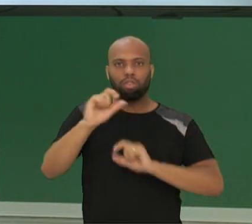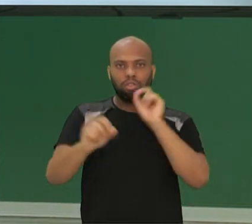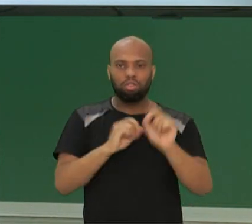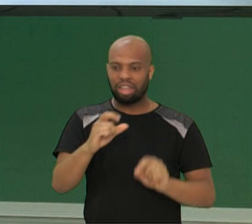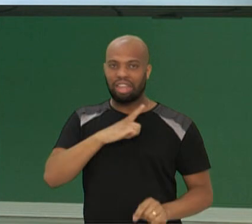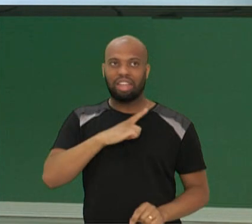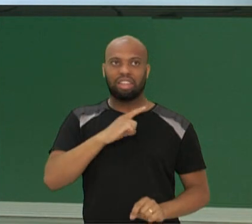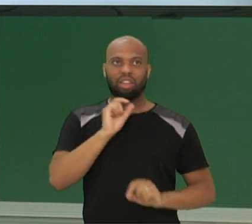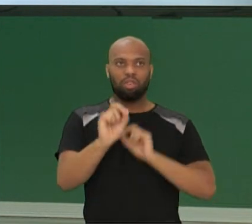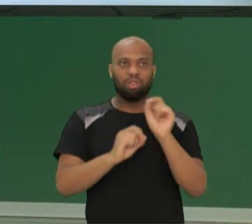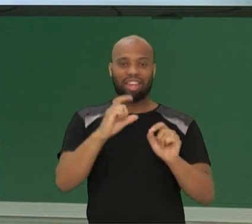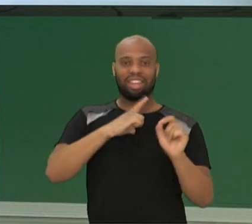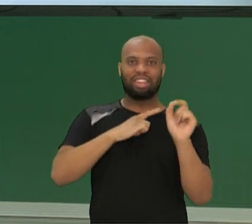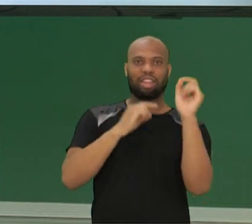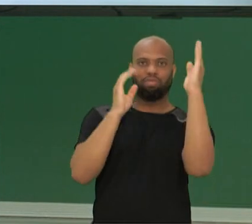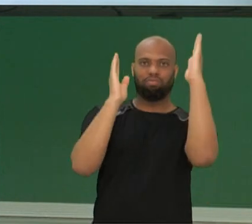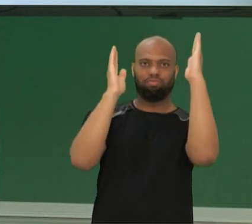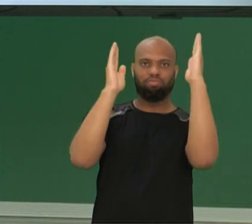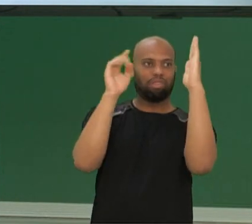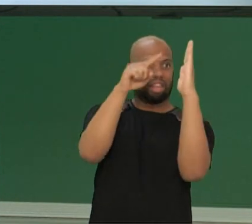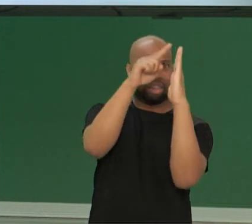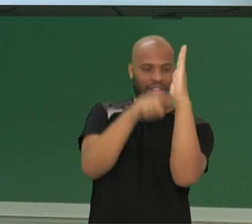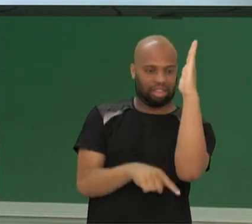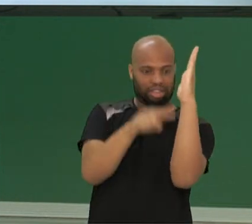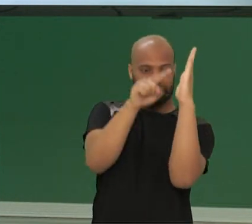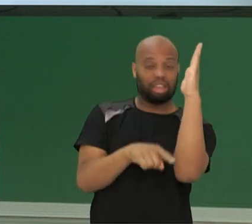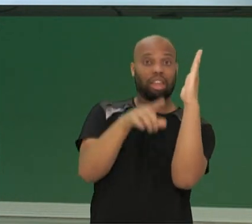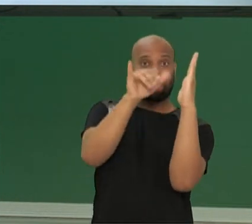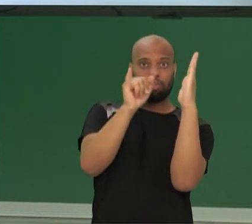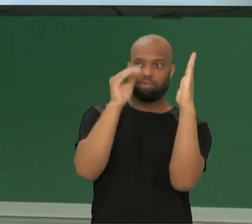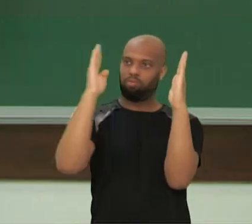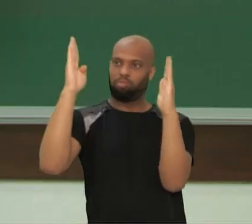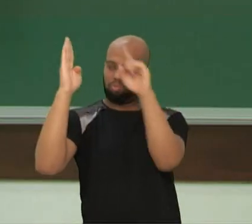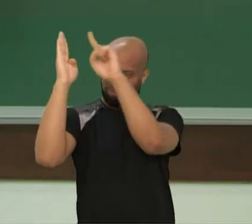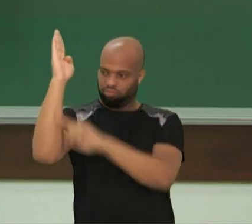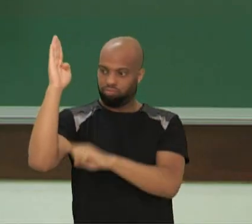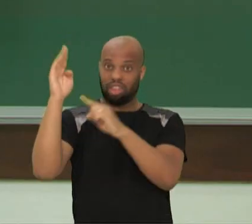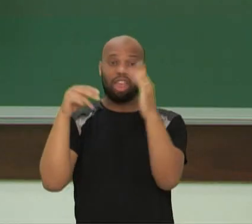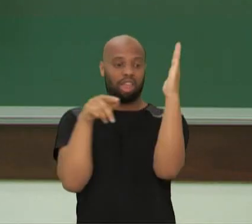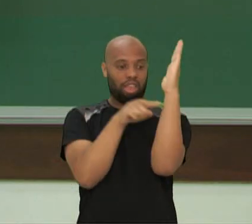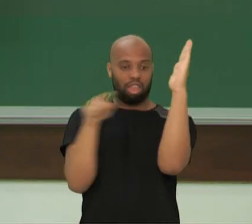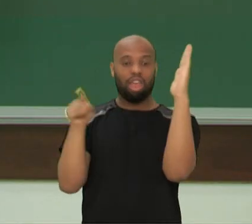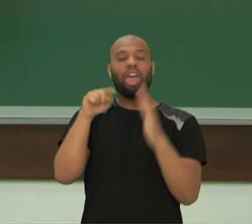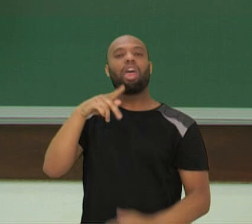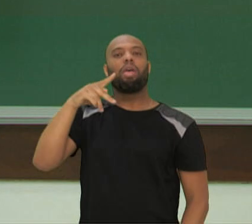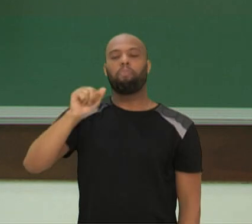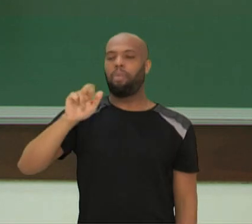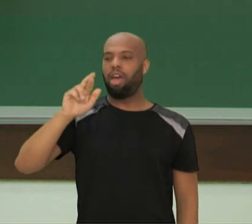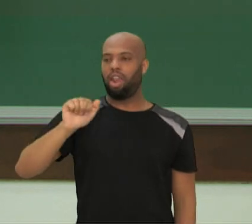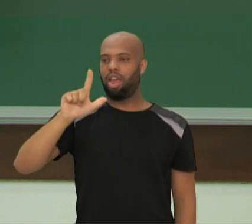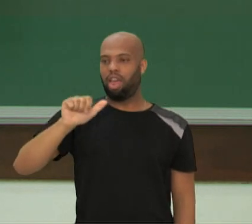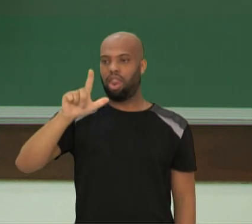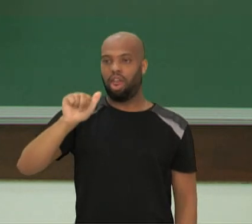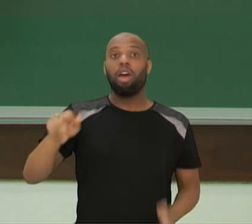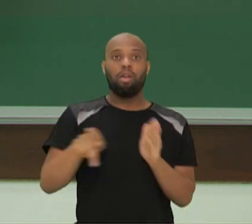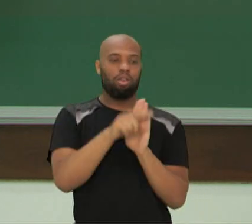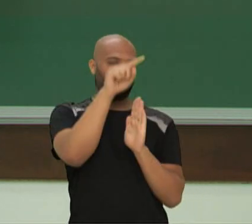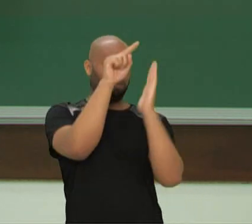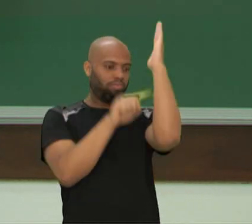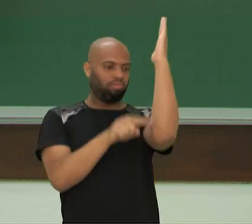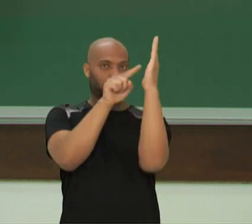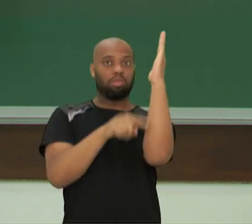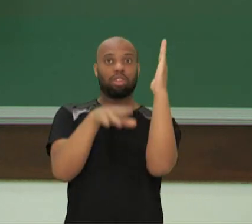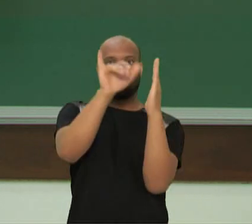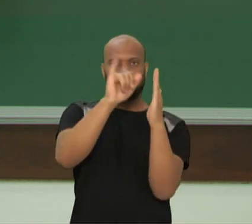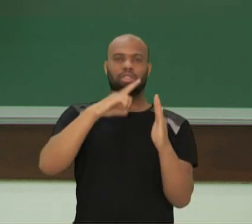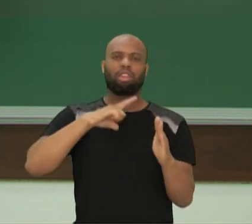reta paralela ao eixo y, tudo bem? Então, até aqui, o que nós fizemos? Um apanhado geral dos